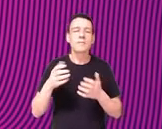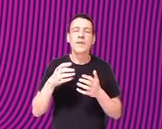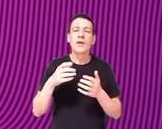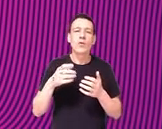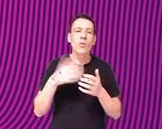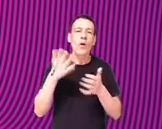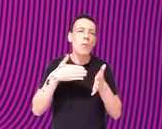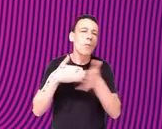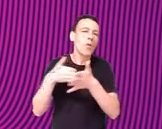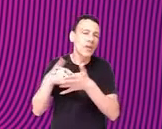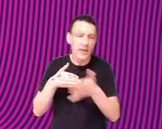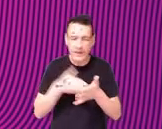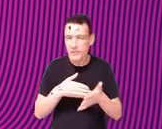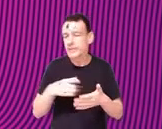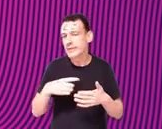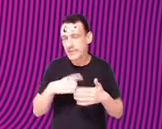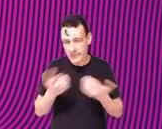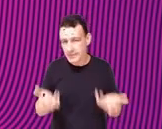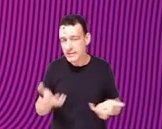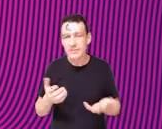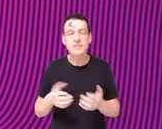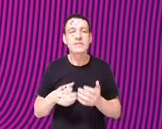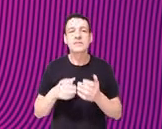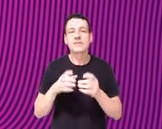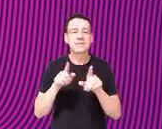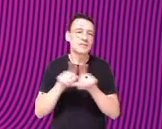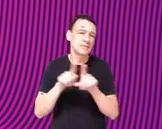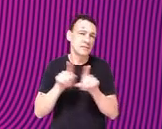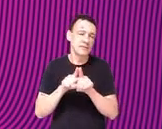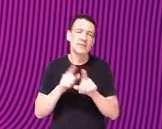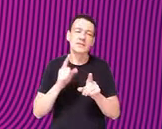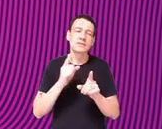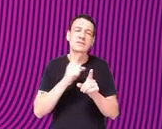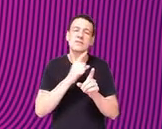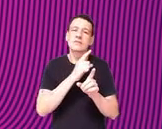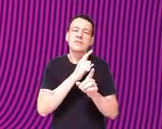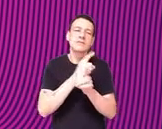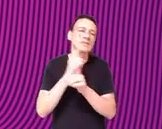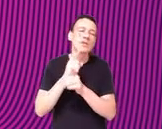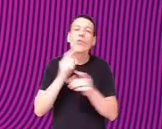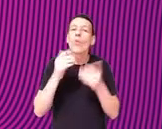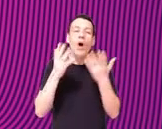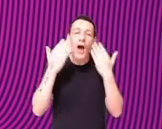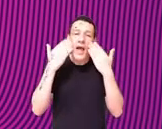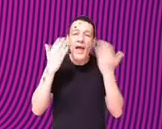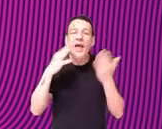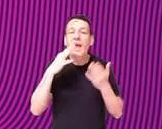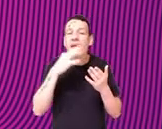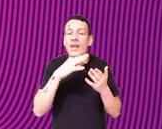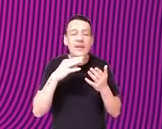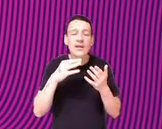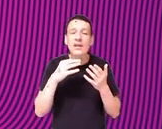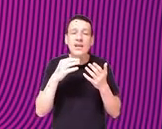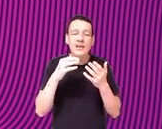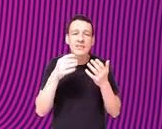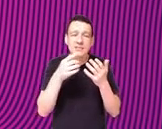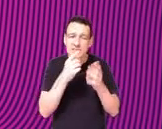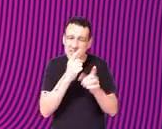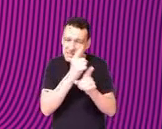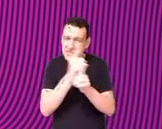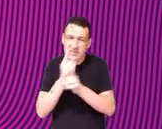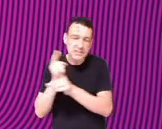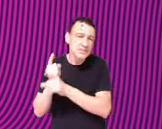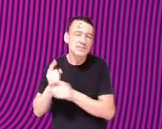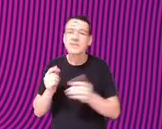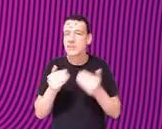tais exemplos de soluções baseadas na evidência que podem ser relevantes em diferentes contextos. Temos